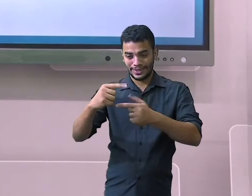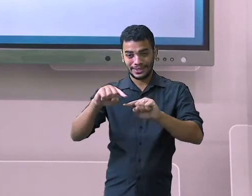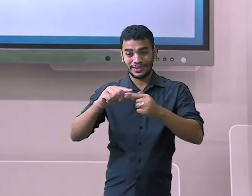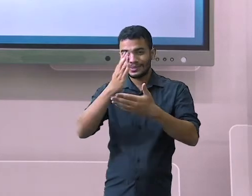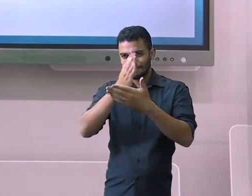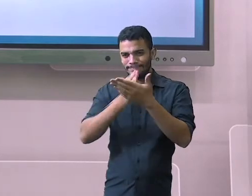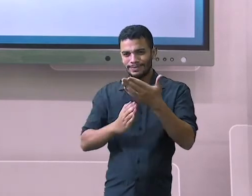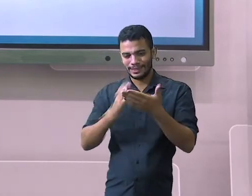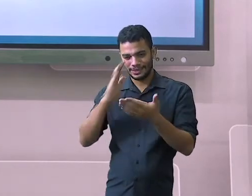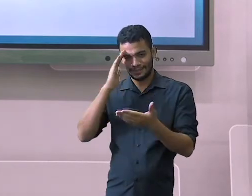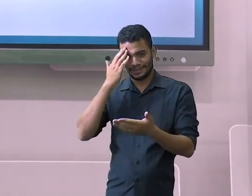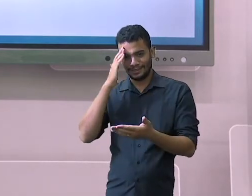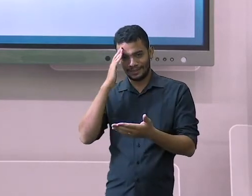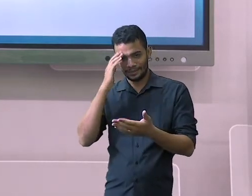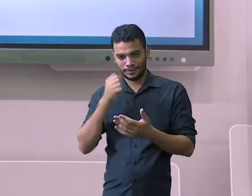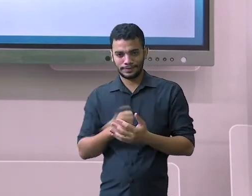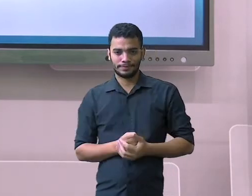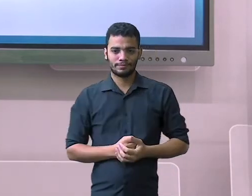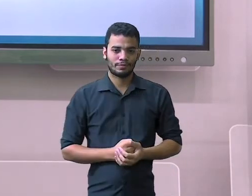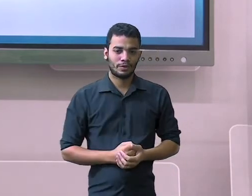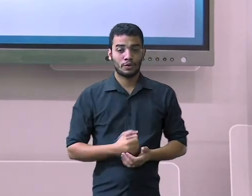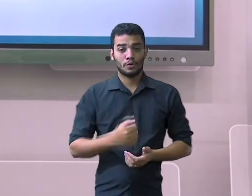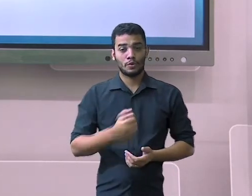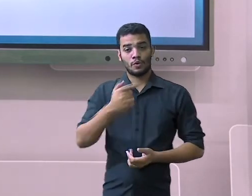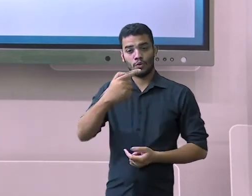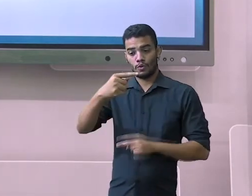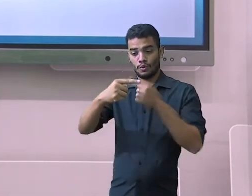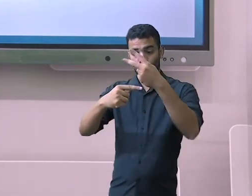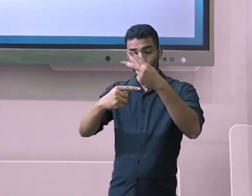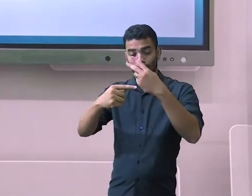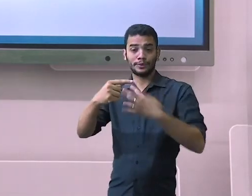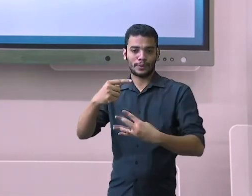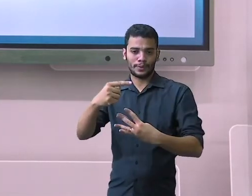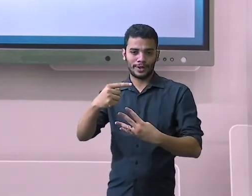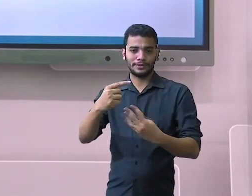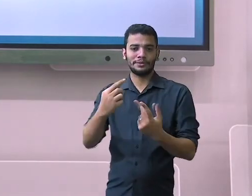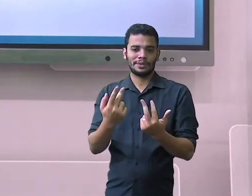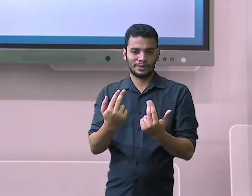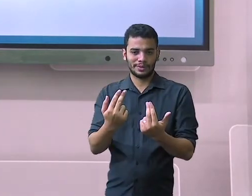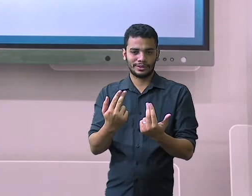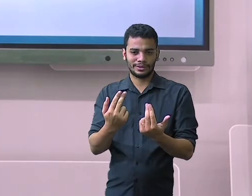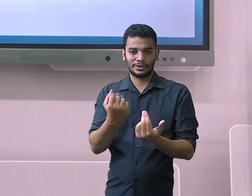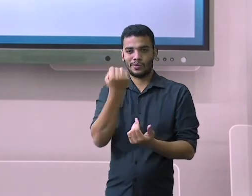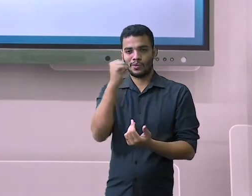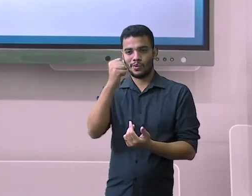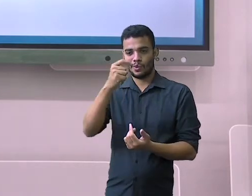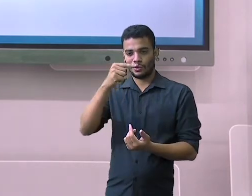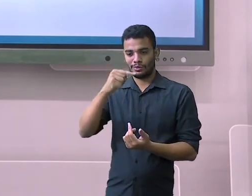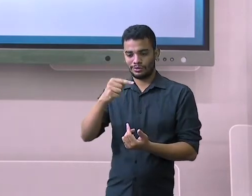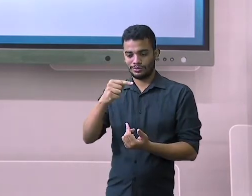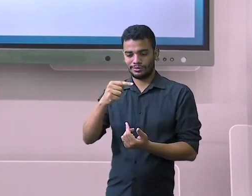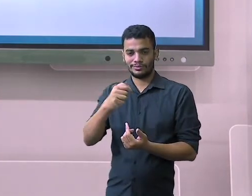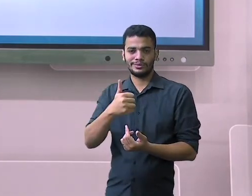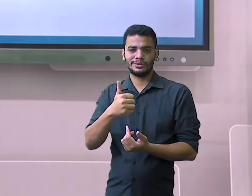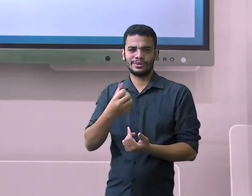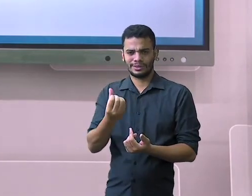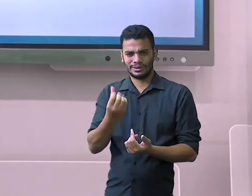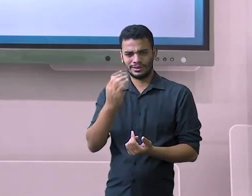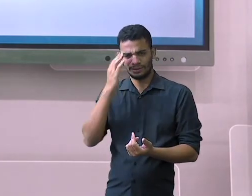ok? E no 8/16, a mesma coisa. Por isso, elas são frações equivalentes.